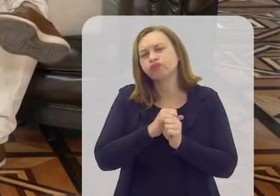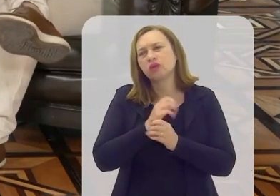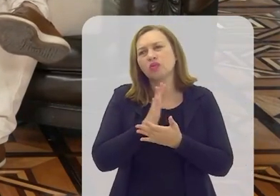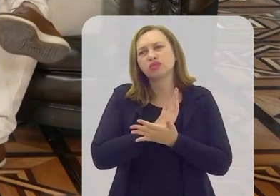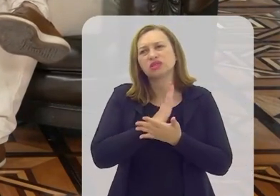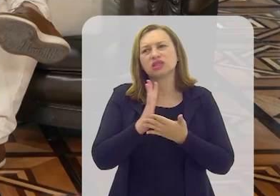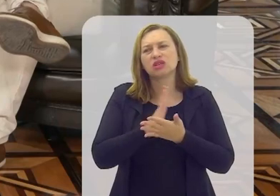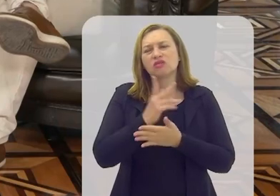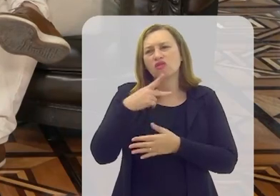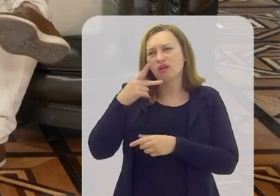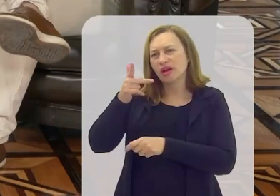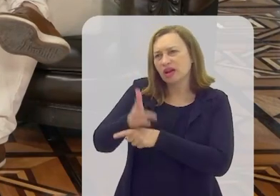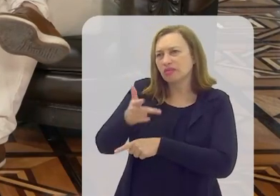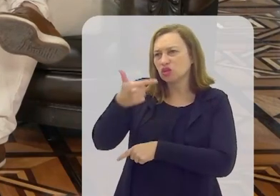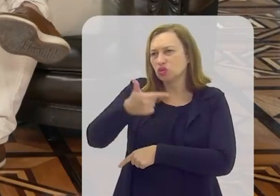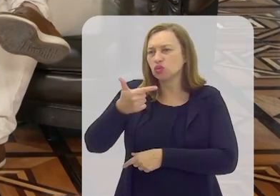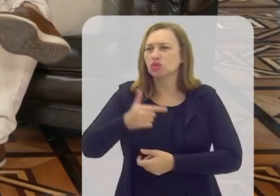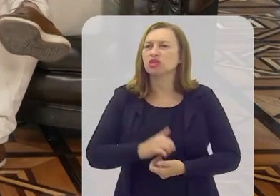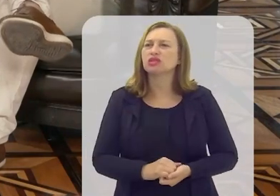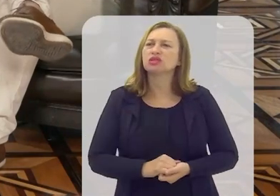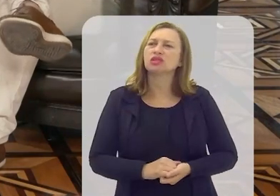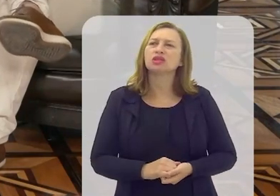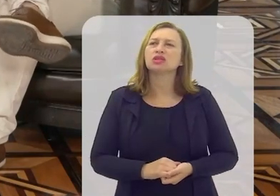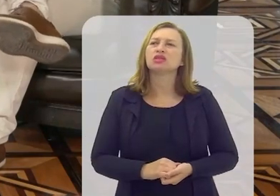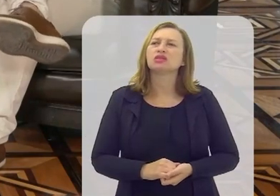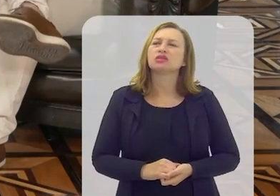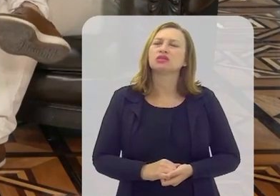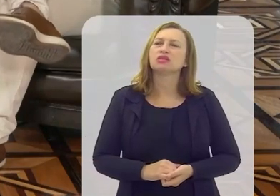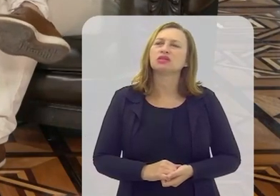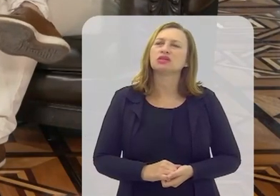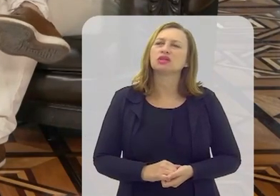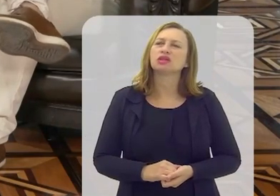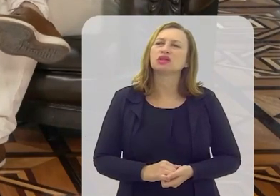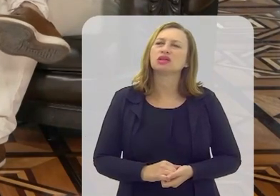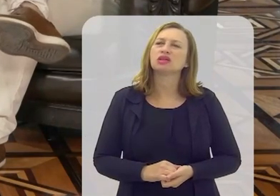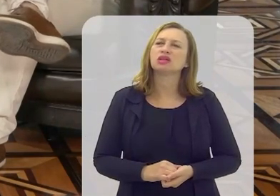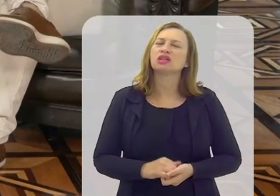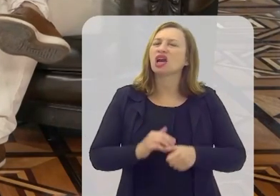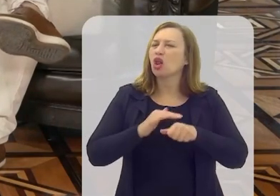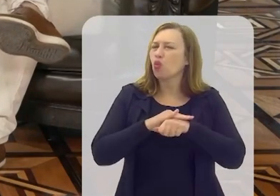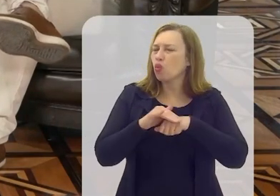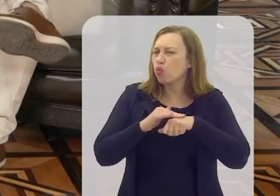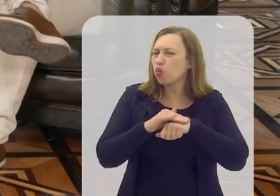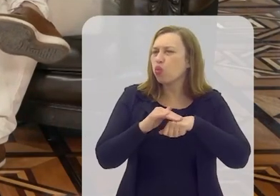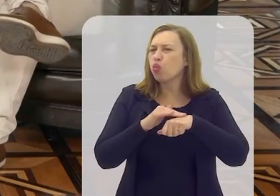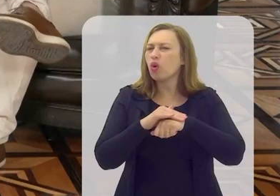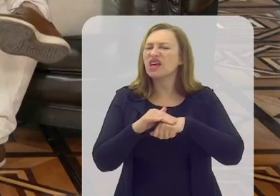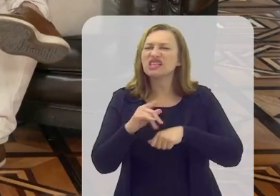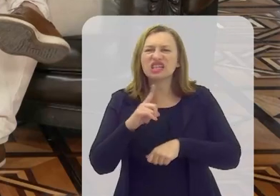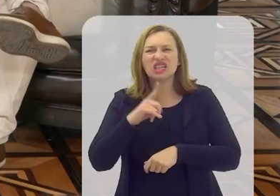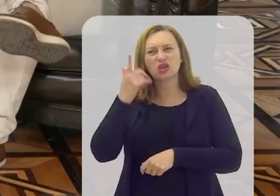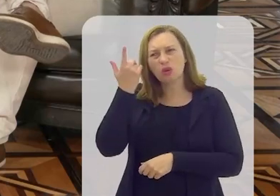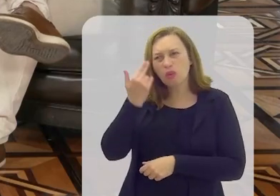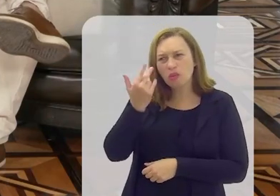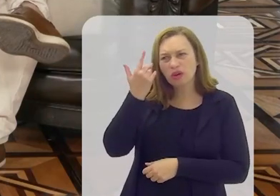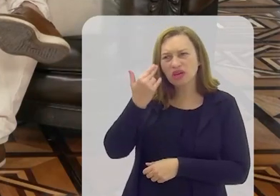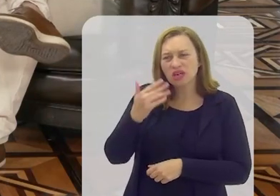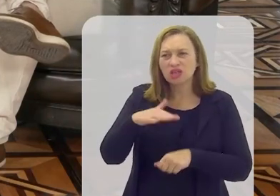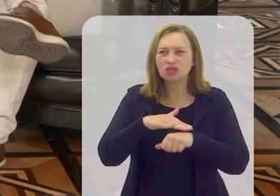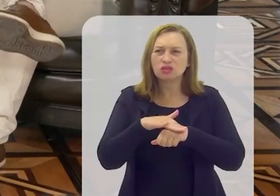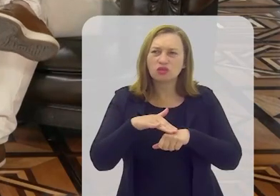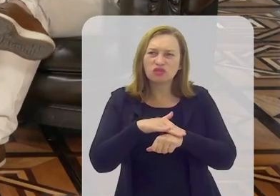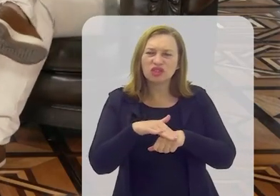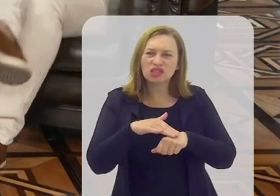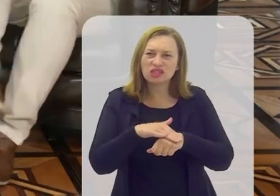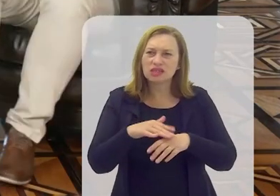há muito tempo, eu não... Vou falar aqui para dois. Há muito tempo eu não... Sabe aquela conversa que a gente normalmente tem?